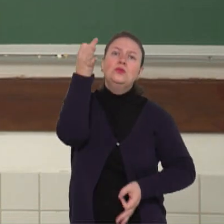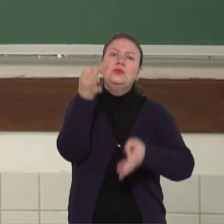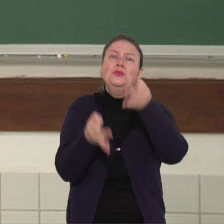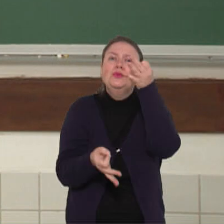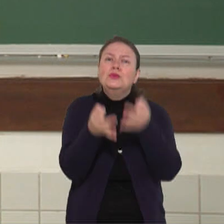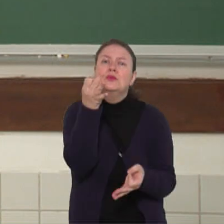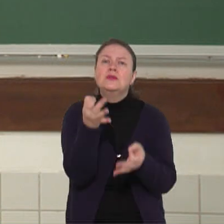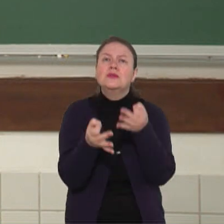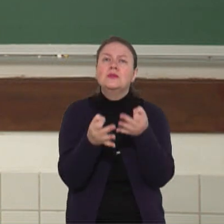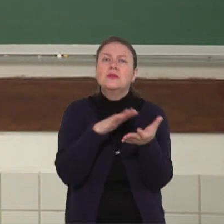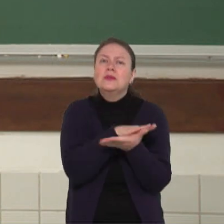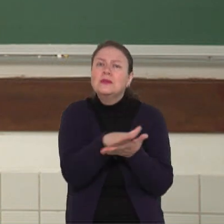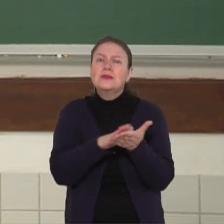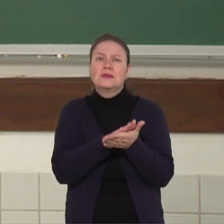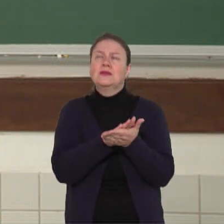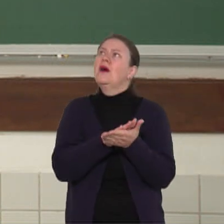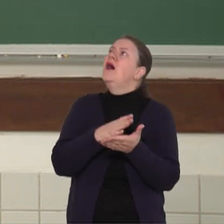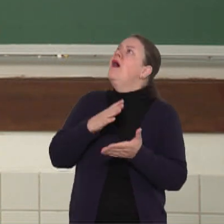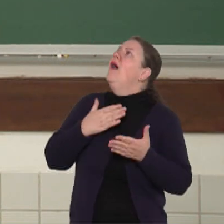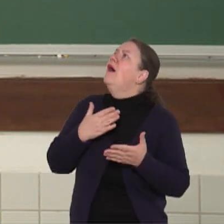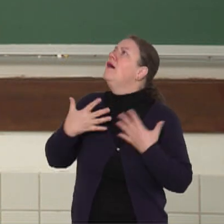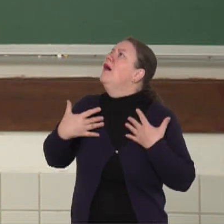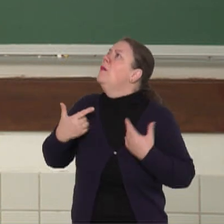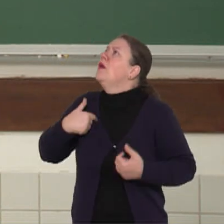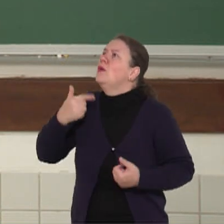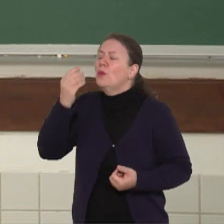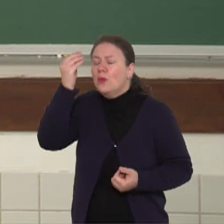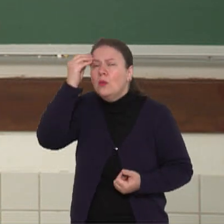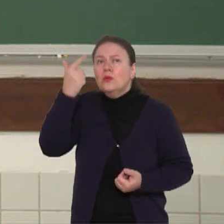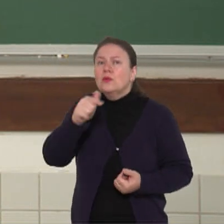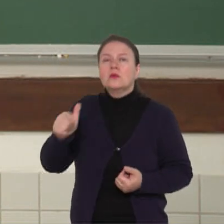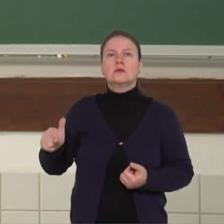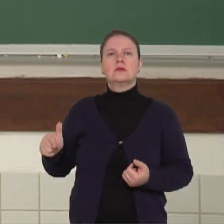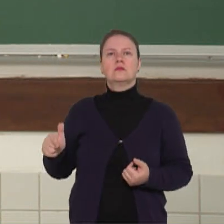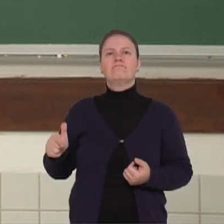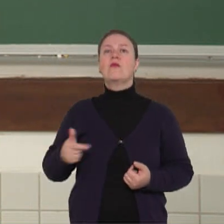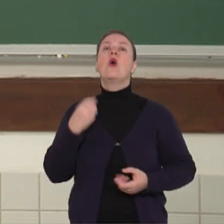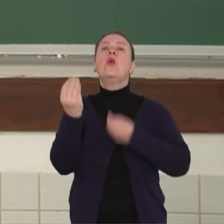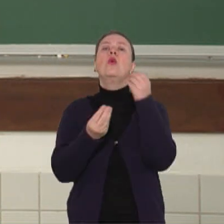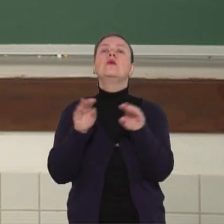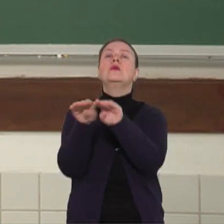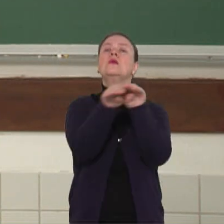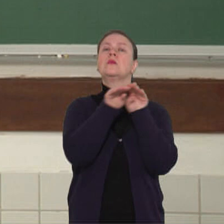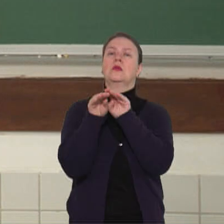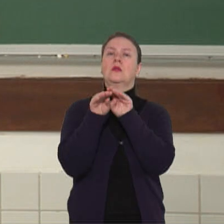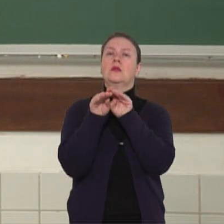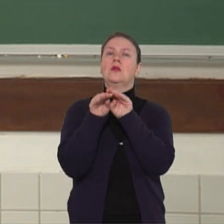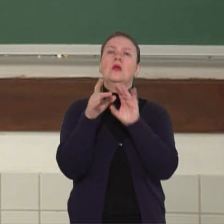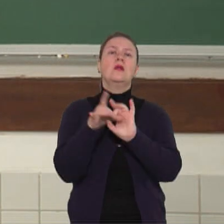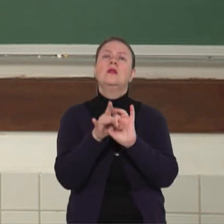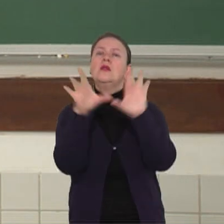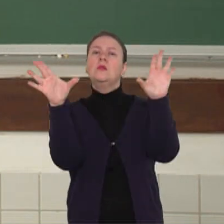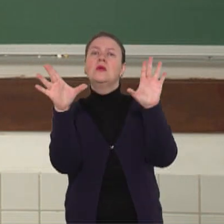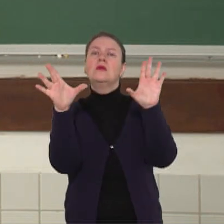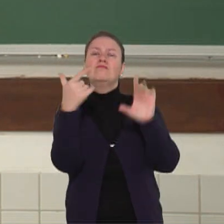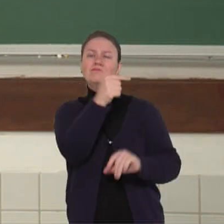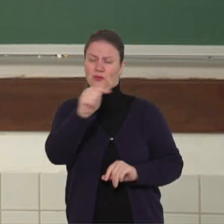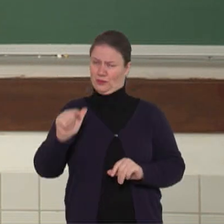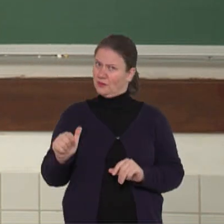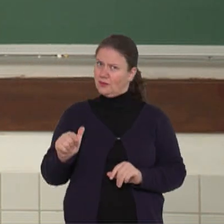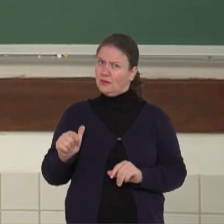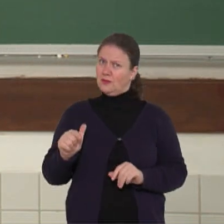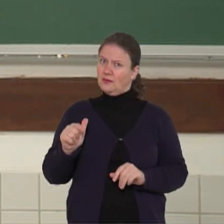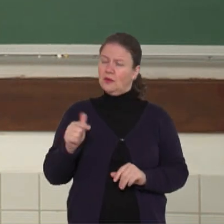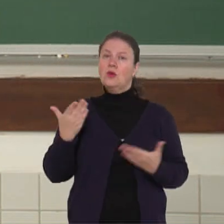dar o direito dessa pessoa de se defender. Aonde que está a liberdade, a igualdade, a fraternidade? Então, são coisas que a gente tem que